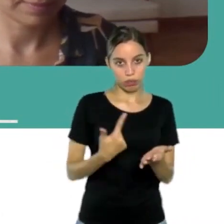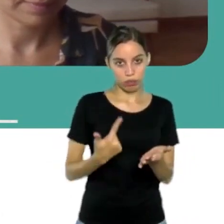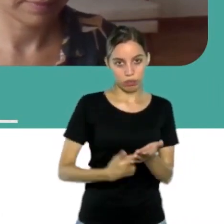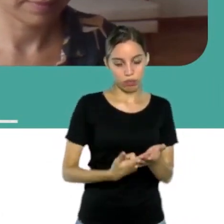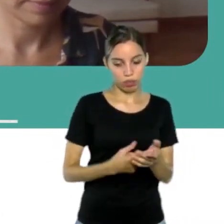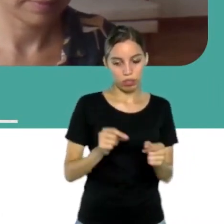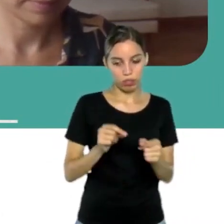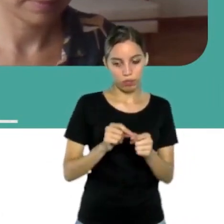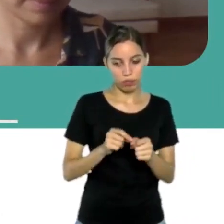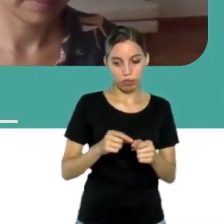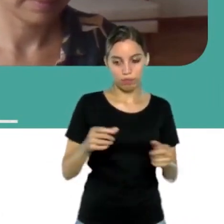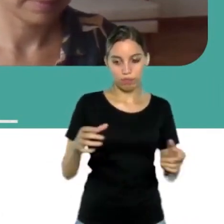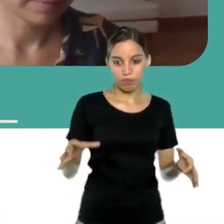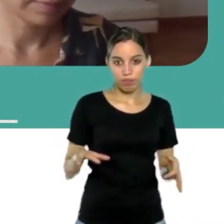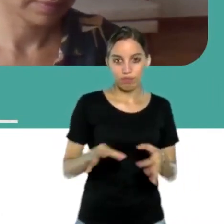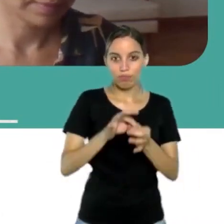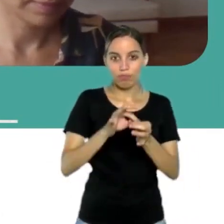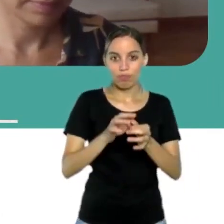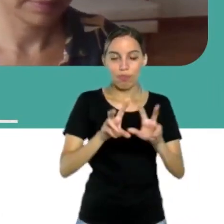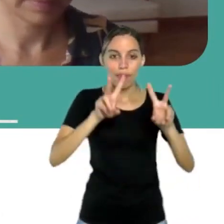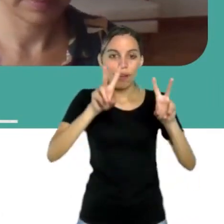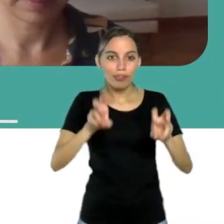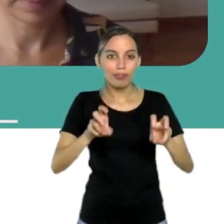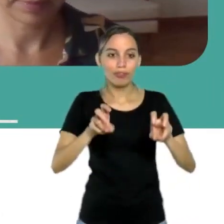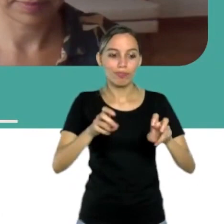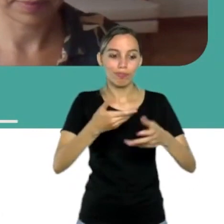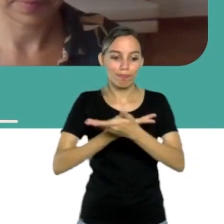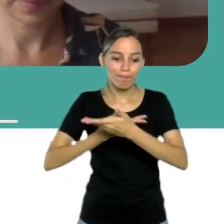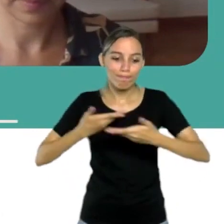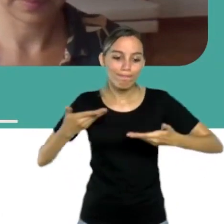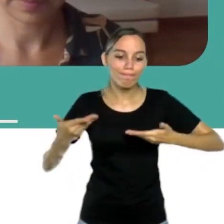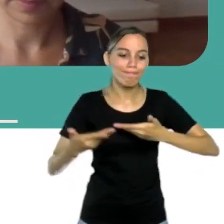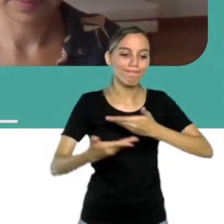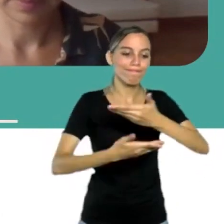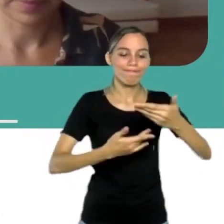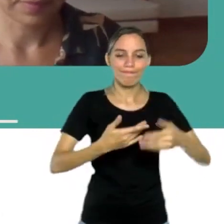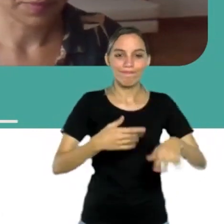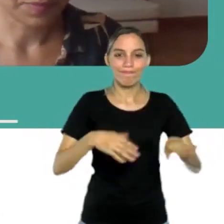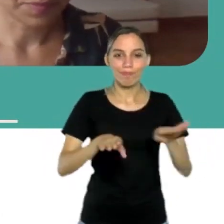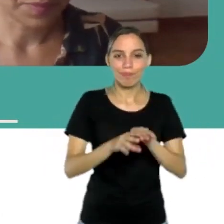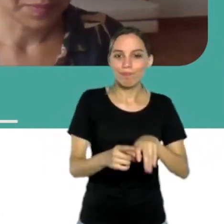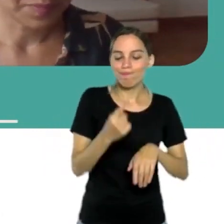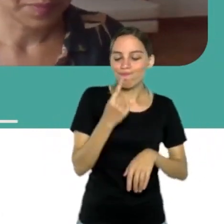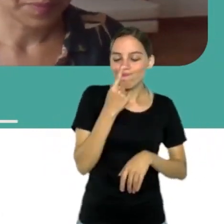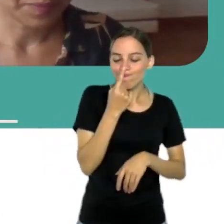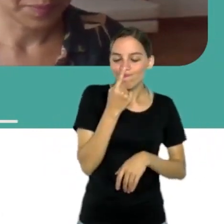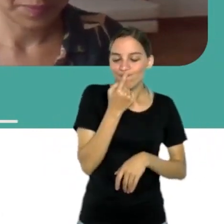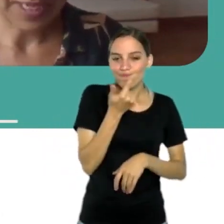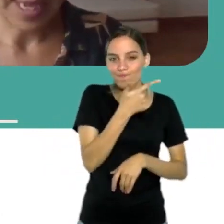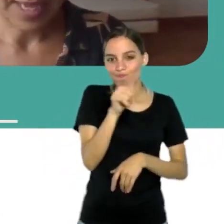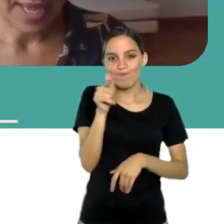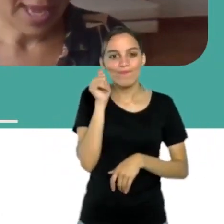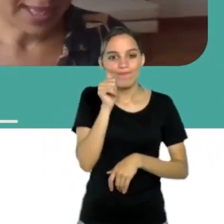aí, que traz um pouco desse afeto, desse companheirismo dessas mulheres.